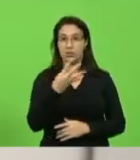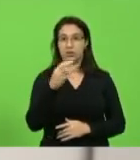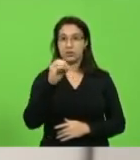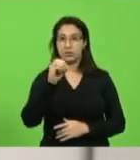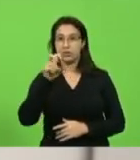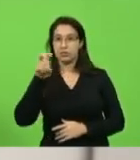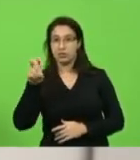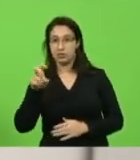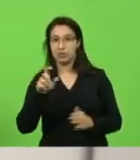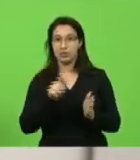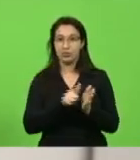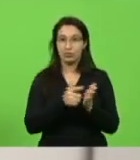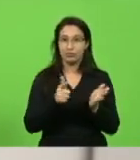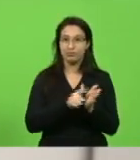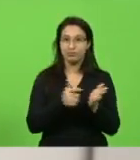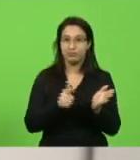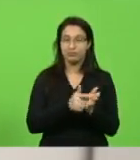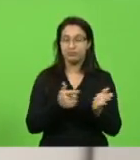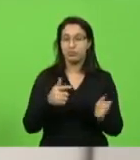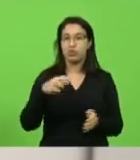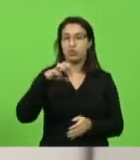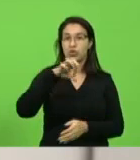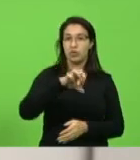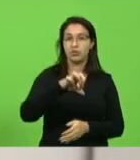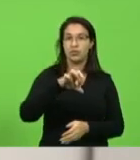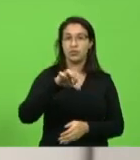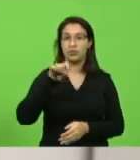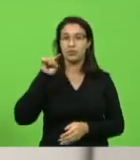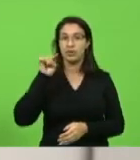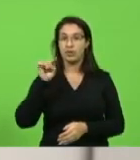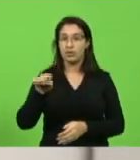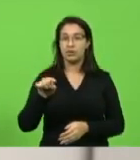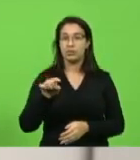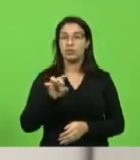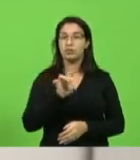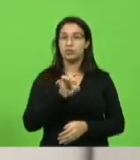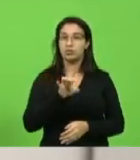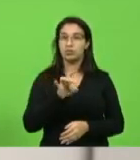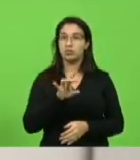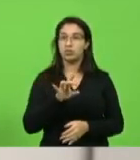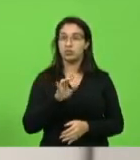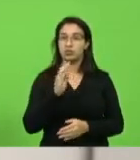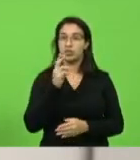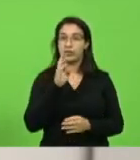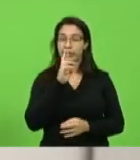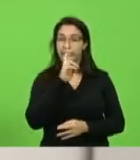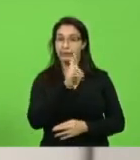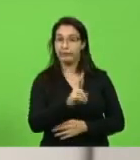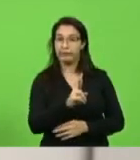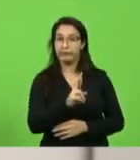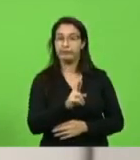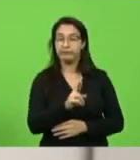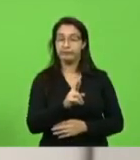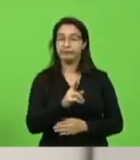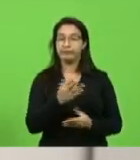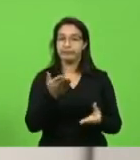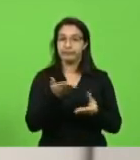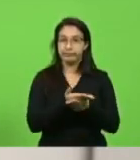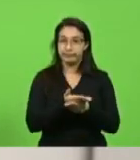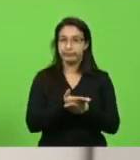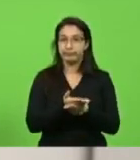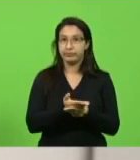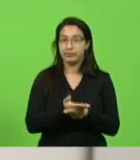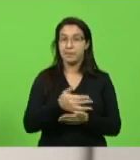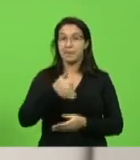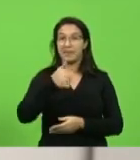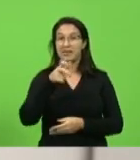sendo 2.902 referentes à Comissão Parlamentar de Inquérito, que contou com 15 reuniões e foram